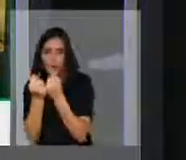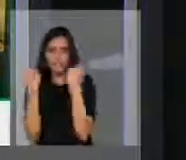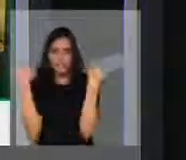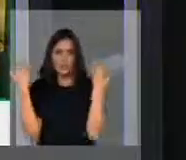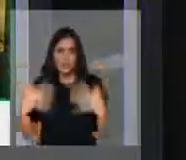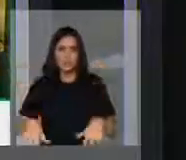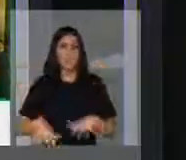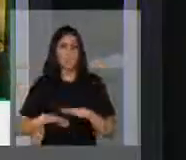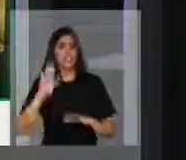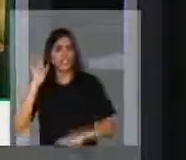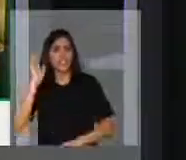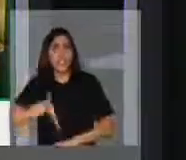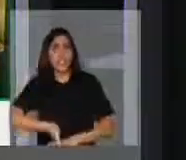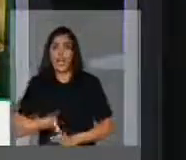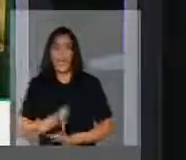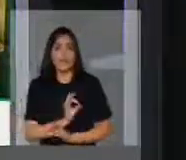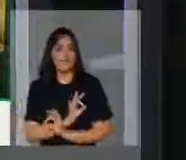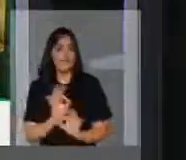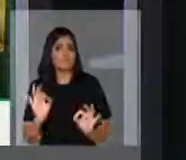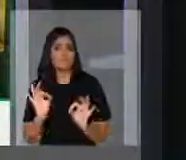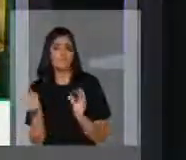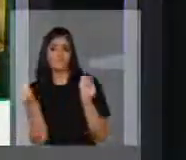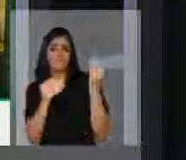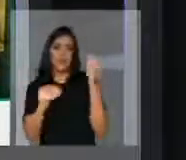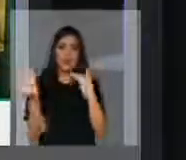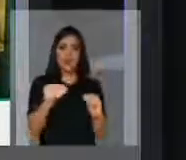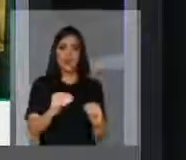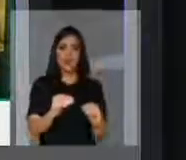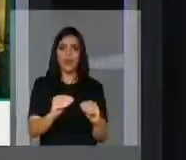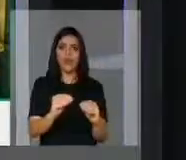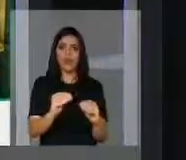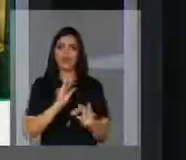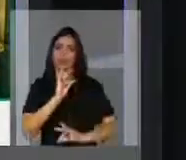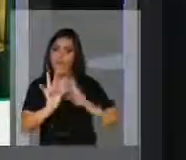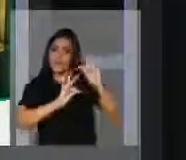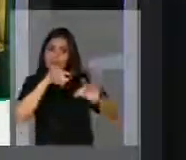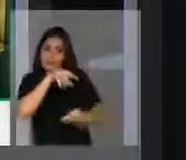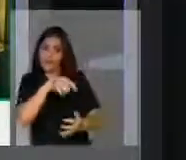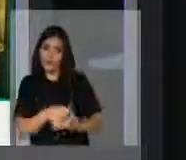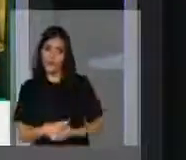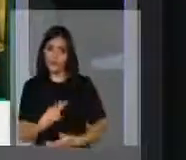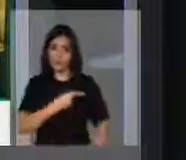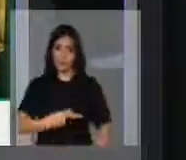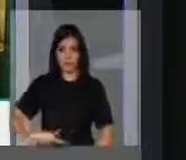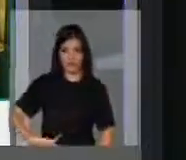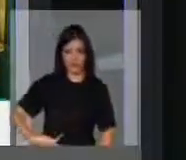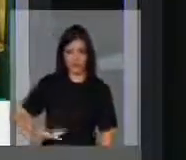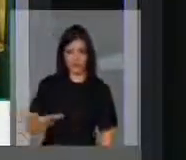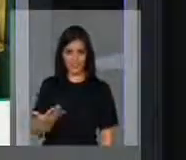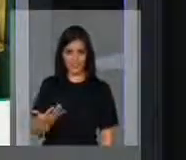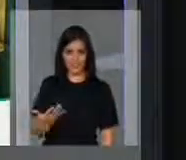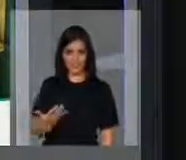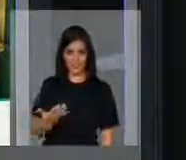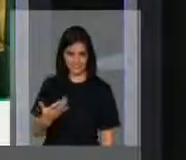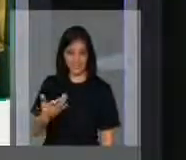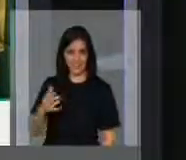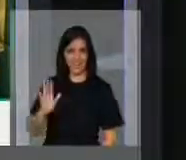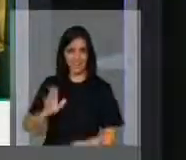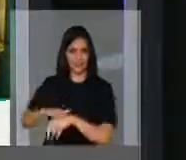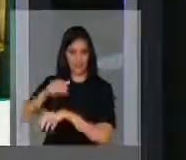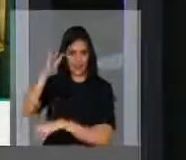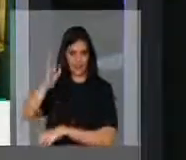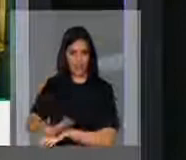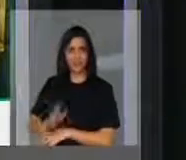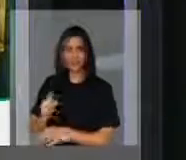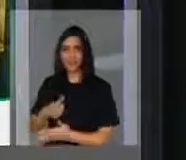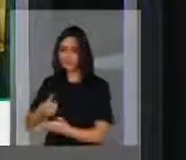já informatizado. Um presidente da República, ele tem que apertar um botão na mesa dele e saber